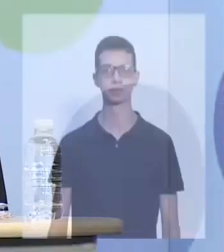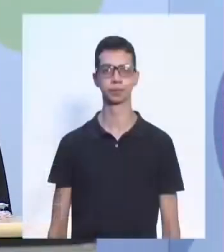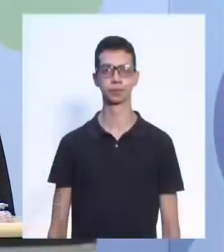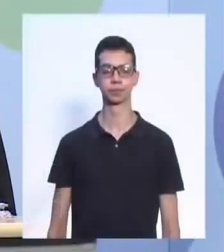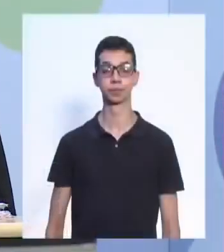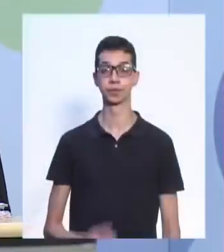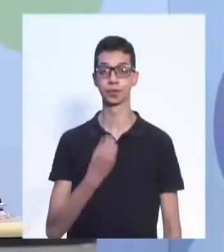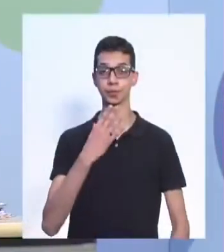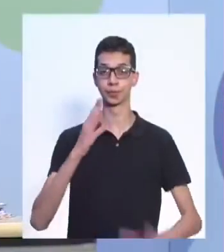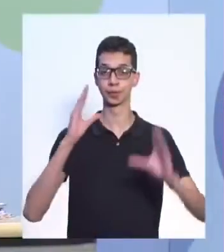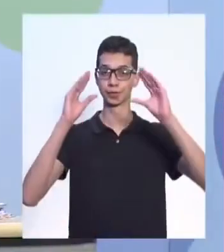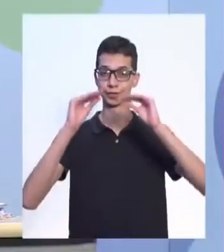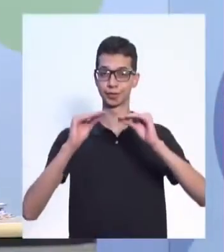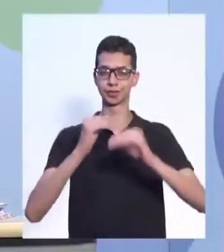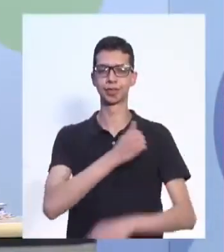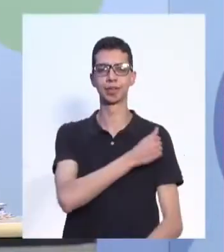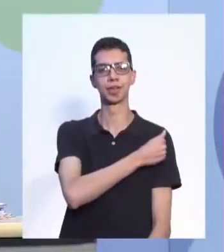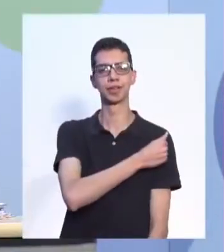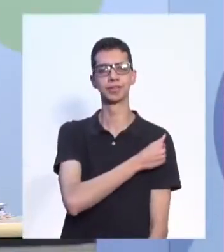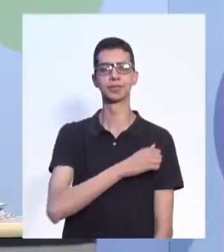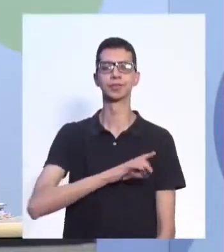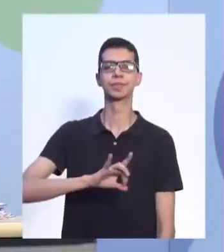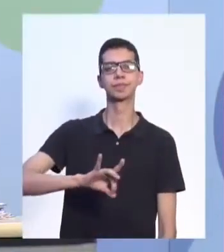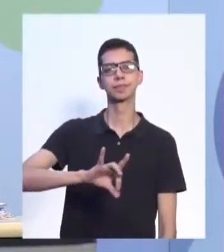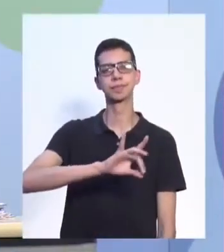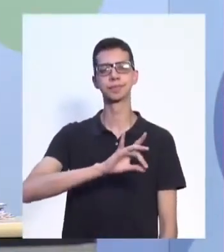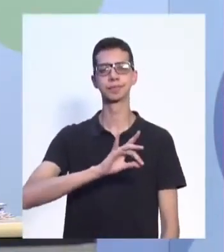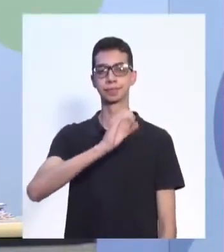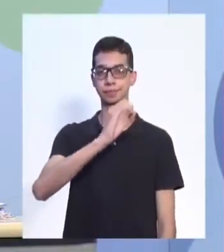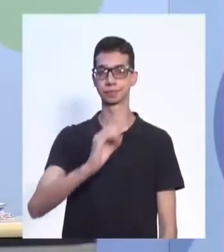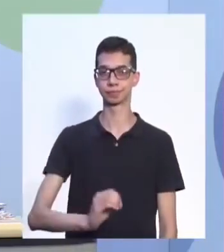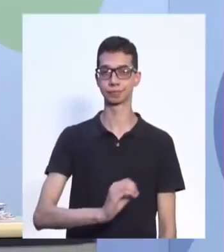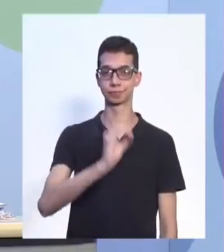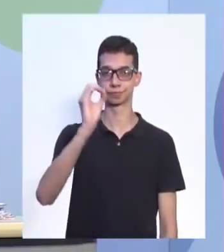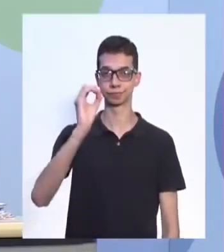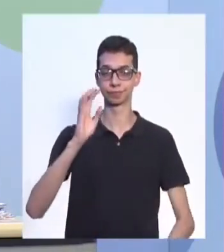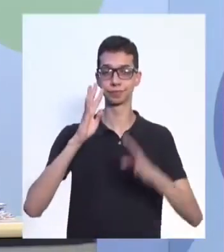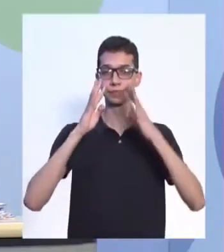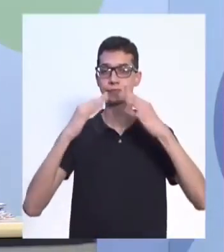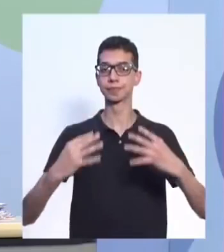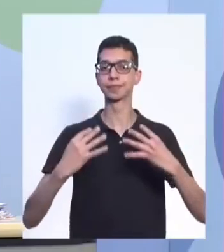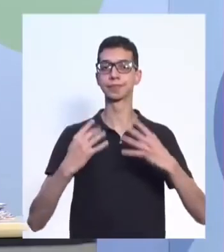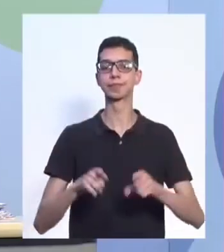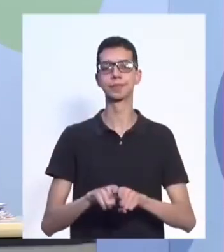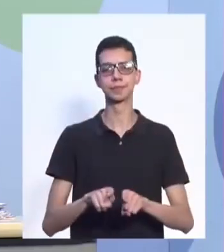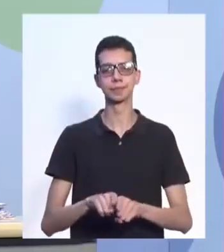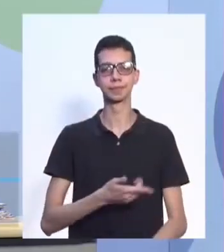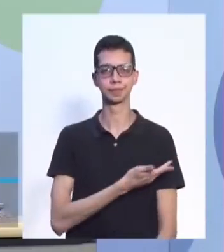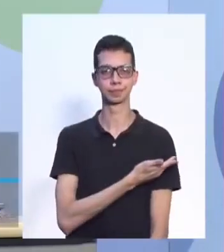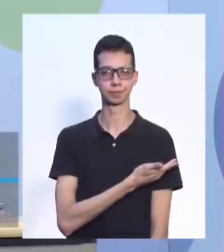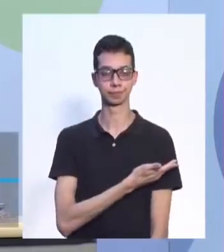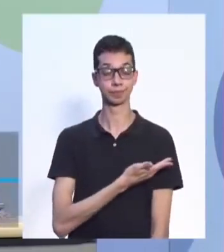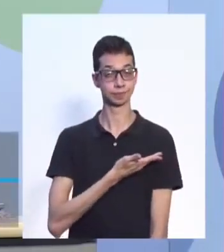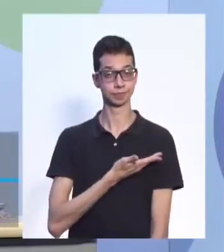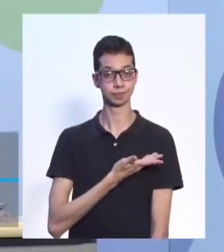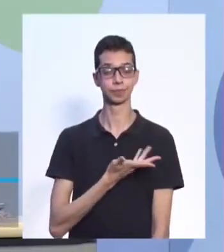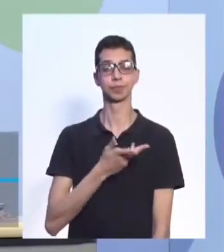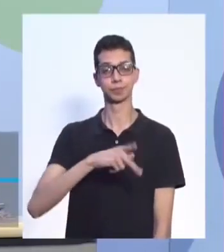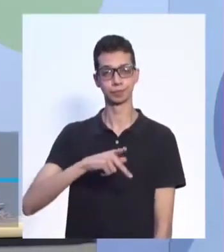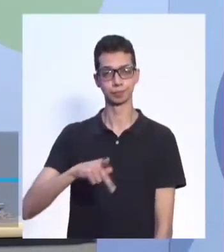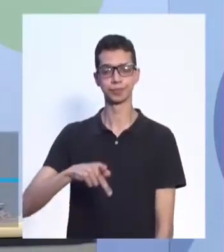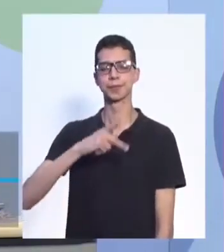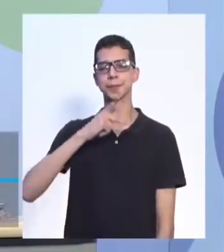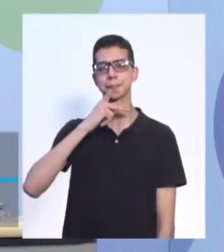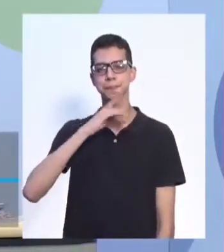Boa noite, alunos, alunas do Centro de Mídia, colegas professores, gestores, pais. Estamos aqui em mais uma aula